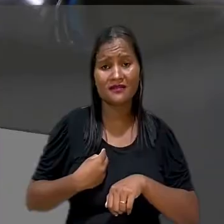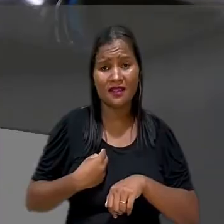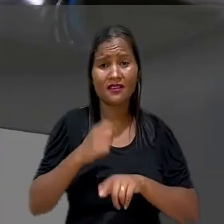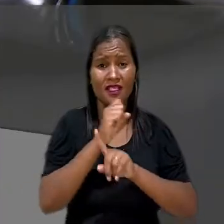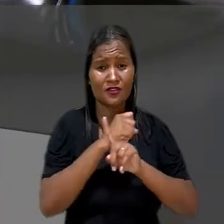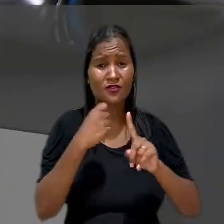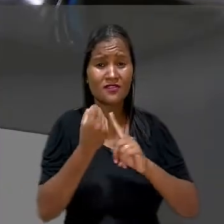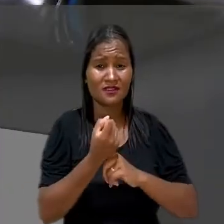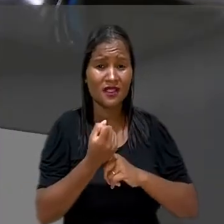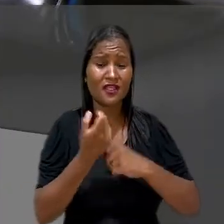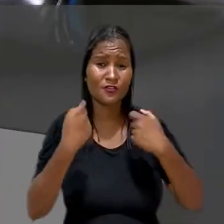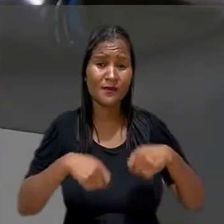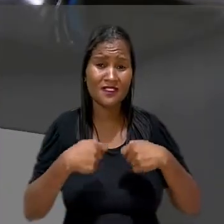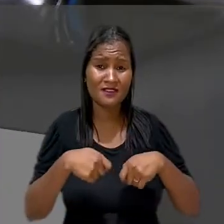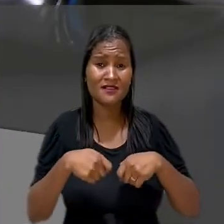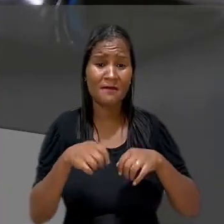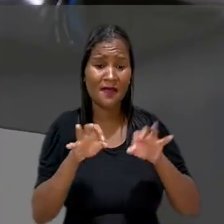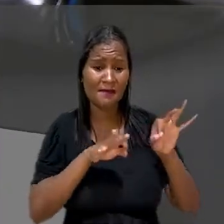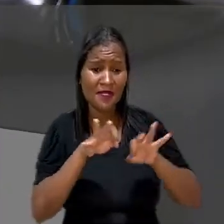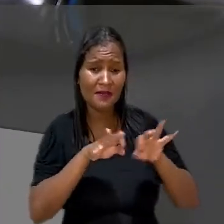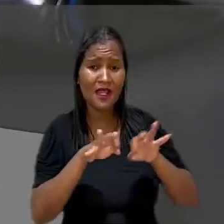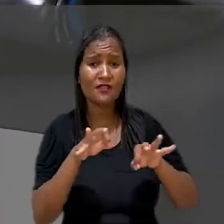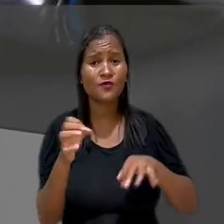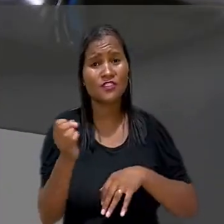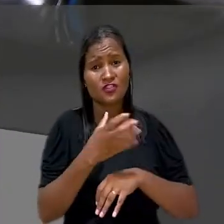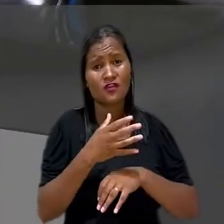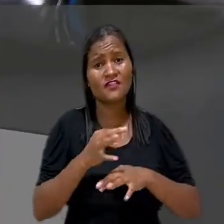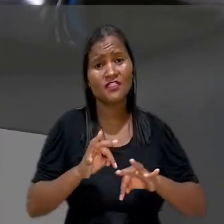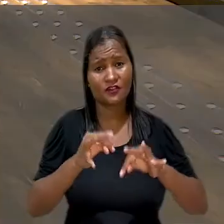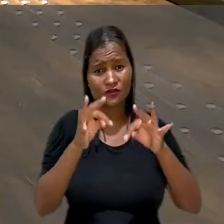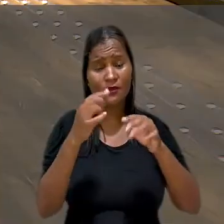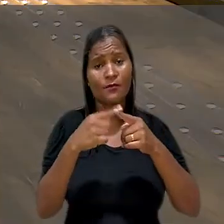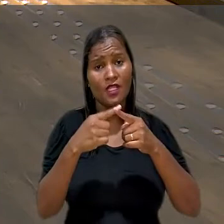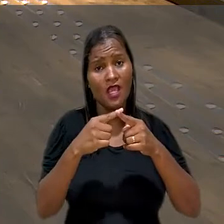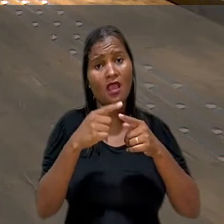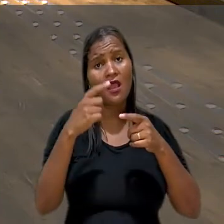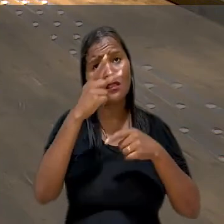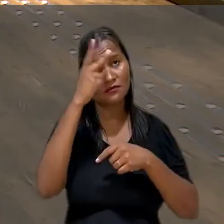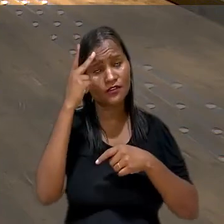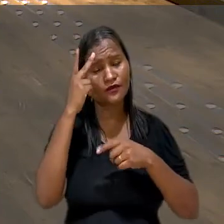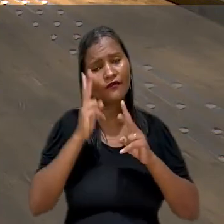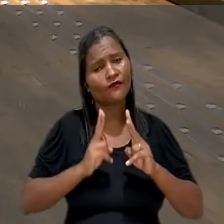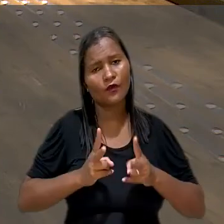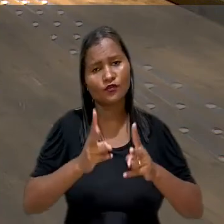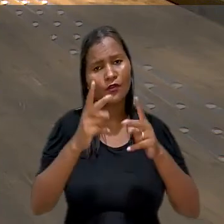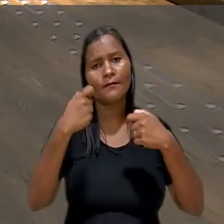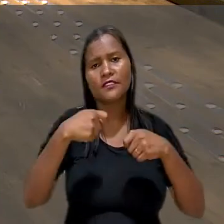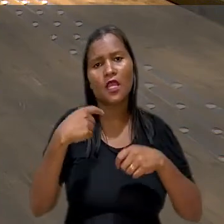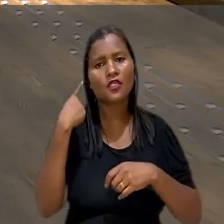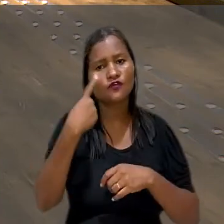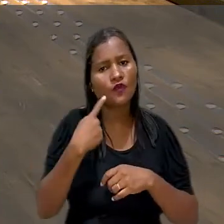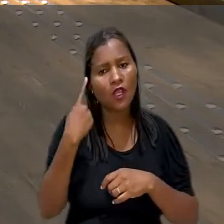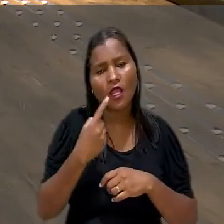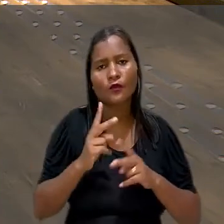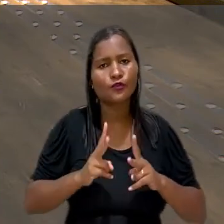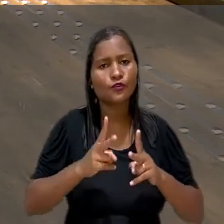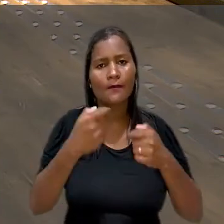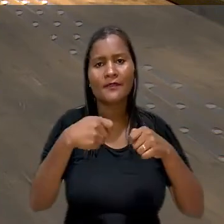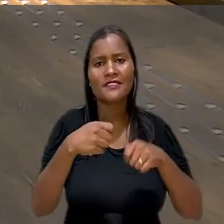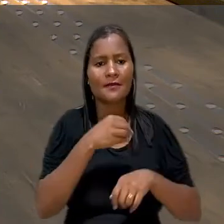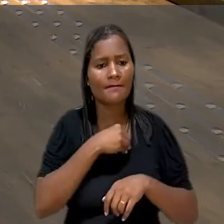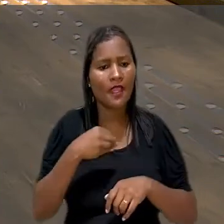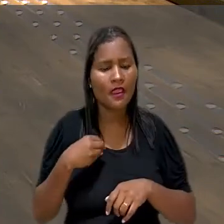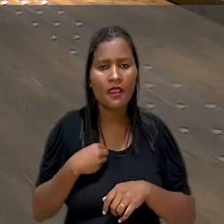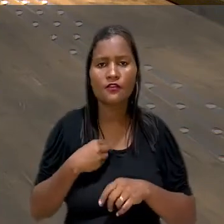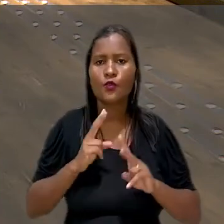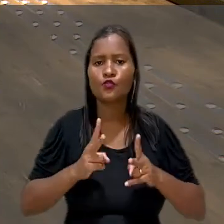a sociedade demanda muito, para prepará-los com essas novas tecnologias. Porque as pessoas vão continuar precisando de advogados, vão continuar precisando de